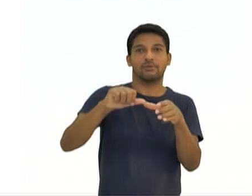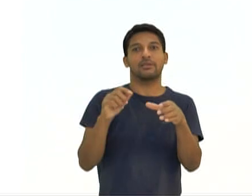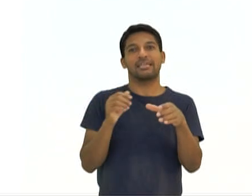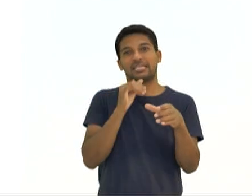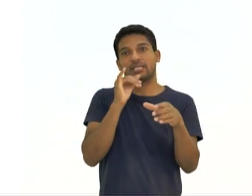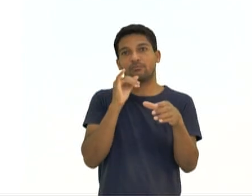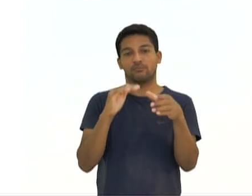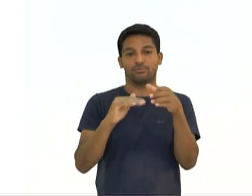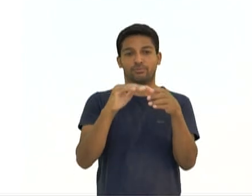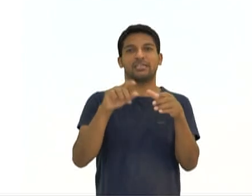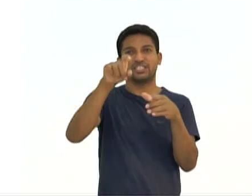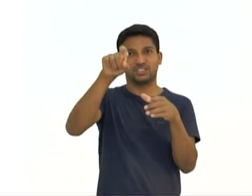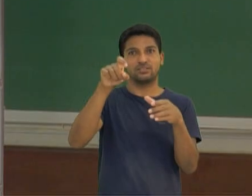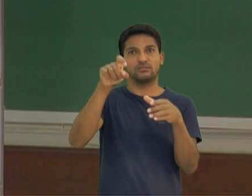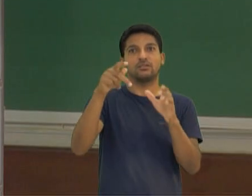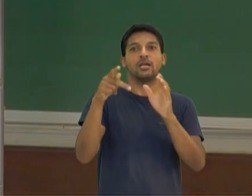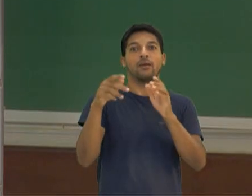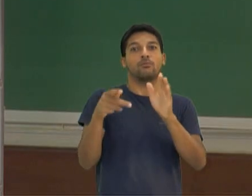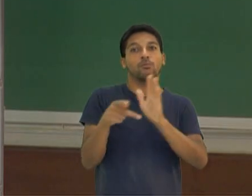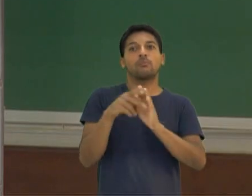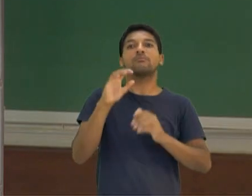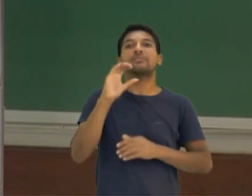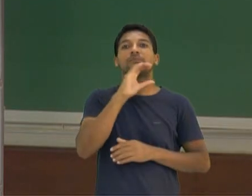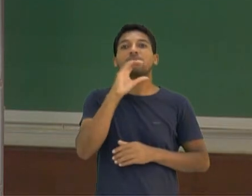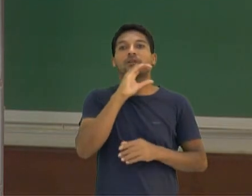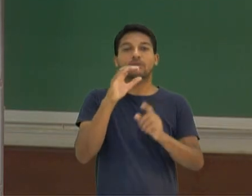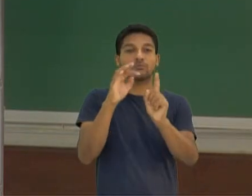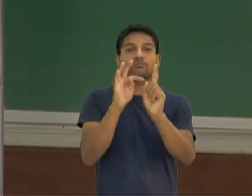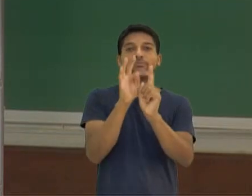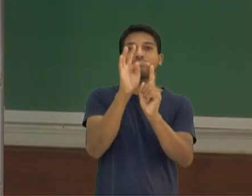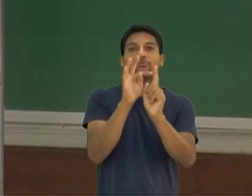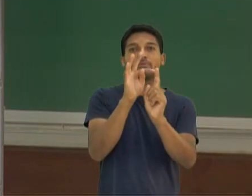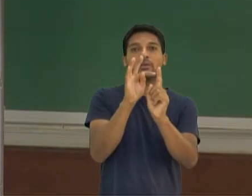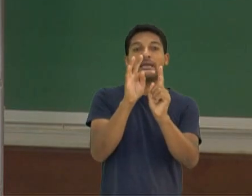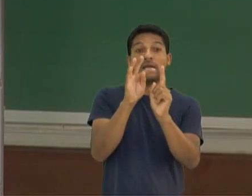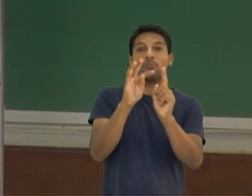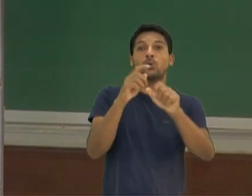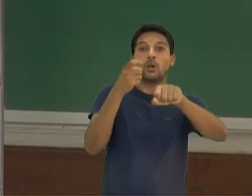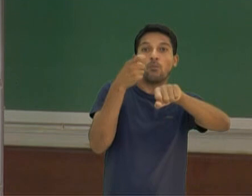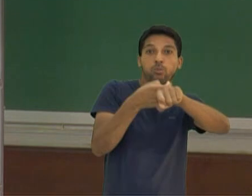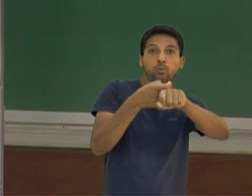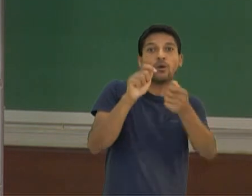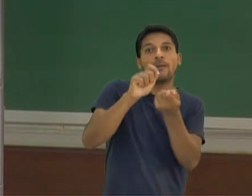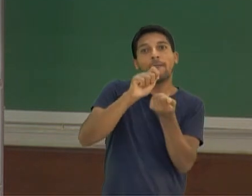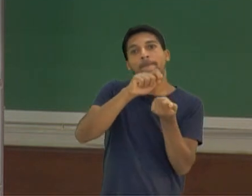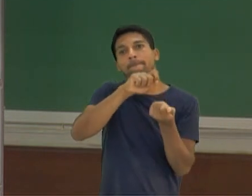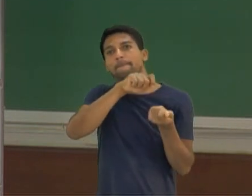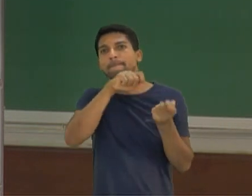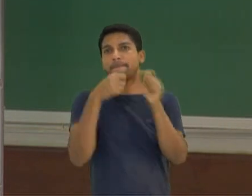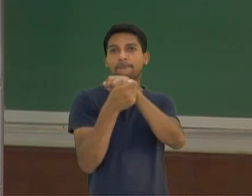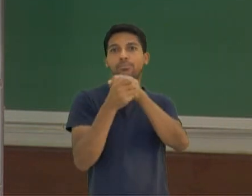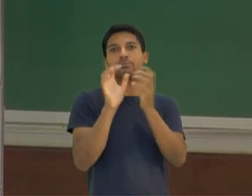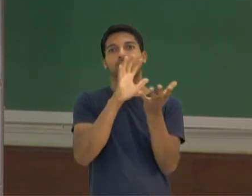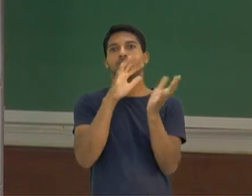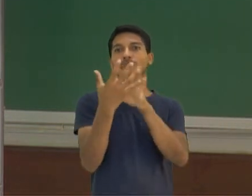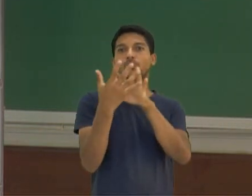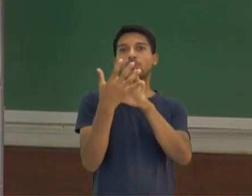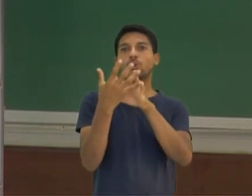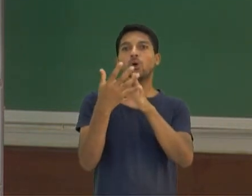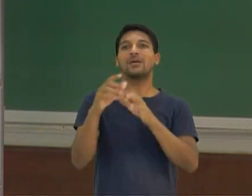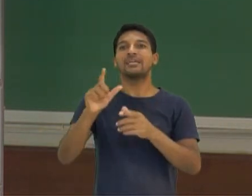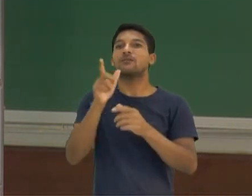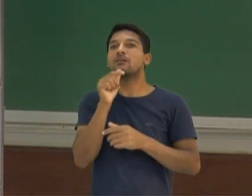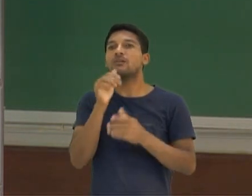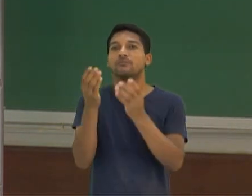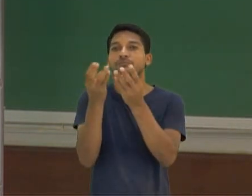X, que é o ponto de ebulição, que é a temperatura, né? Que ele vai sair do estado sólido para o estado líquido a tal temperatura, mas isso não